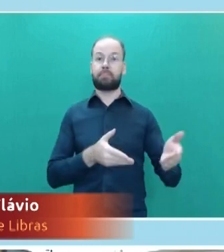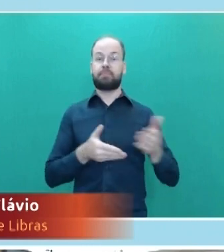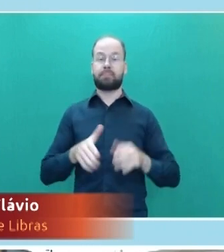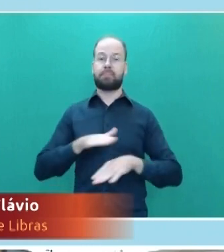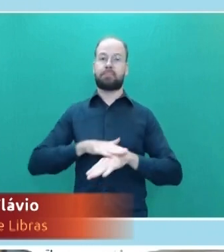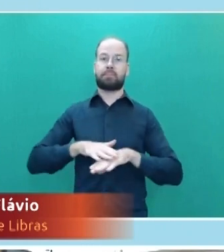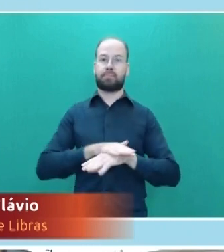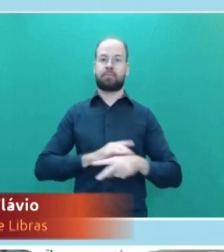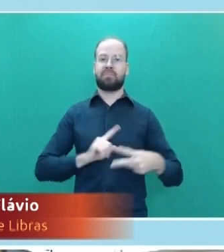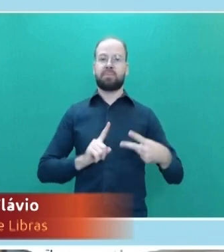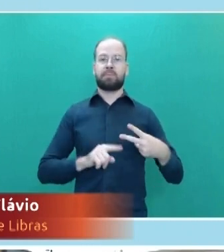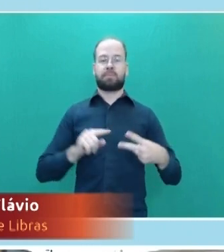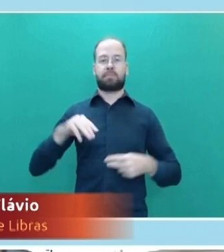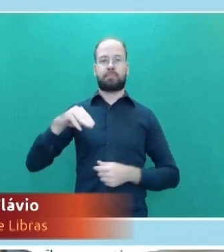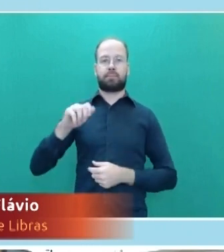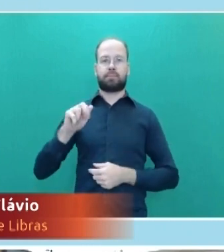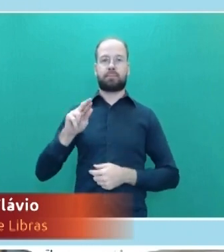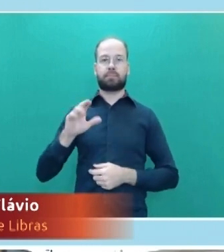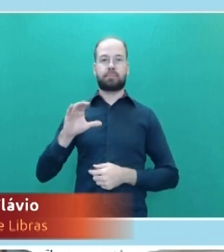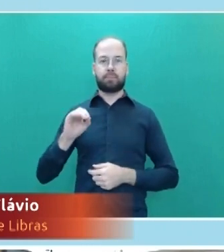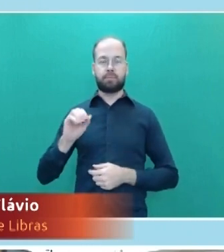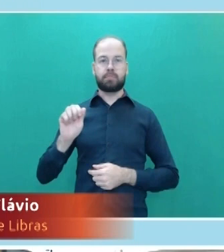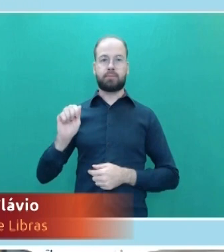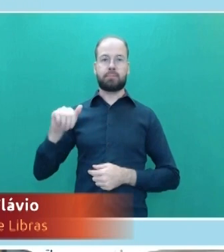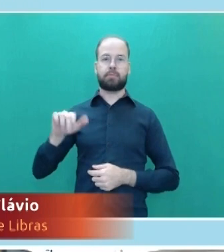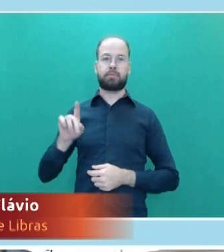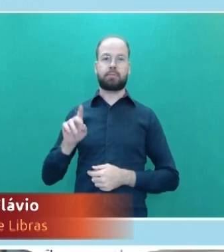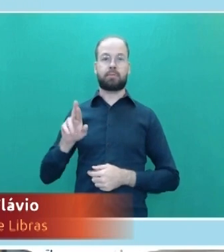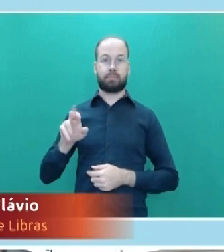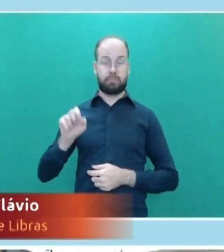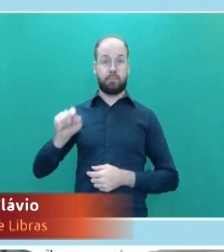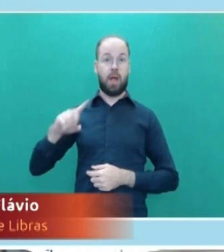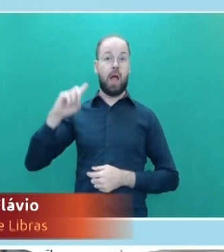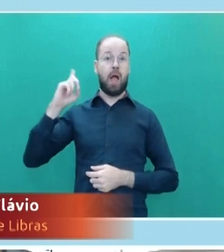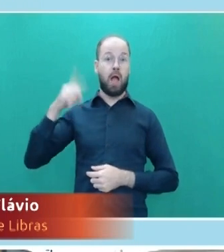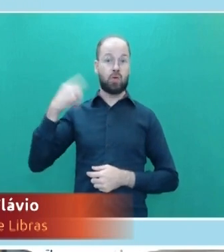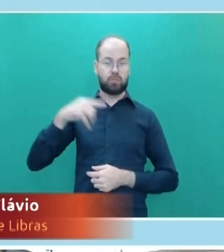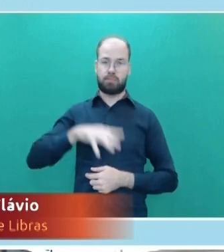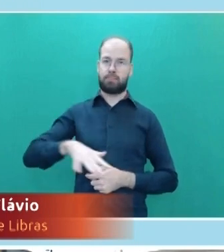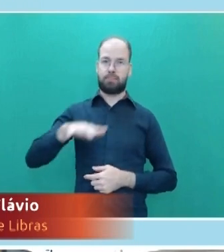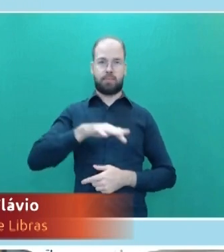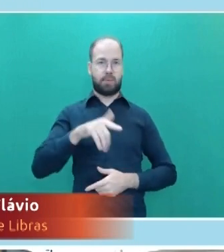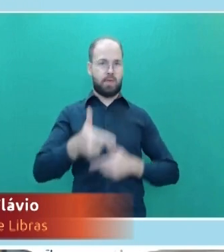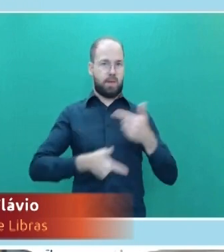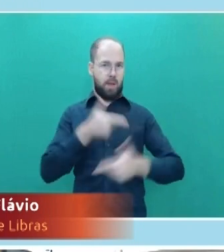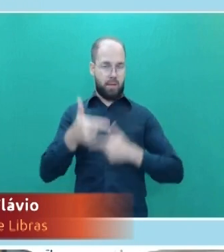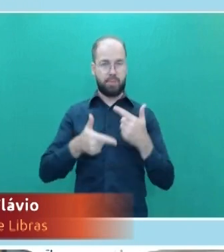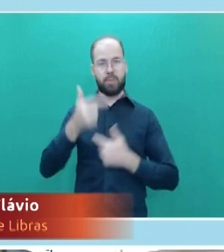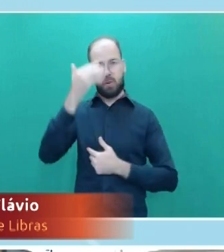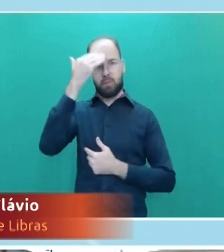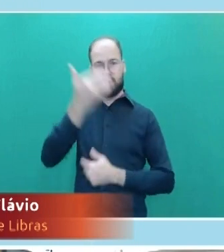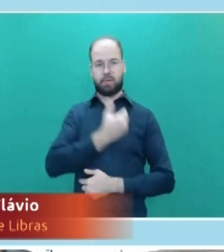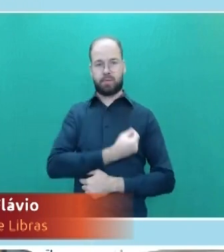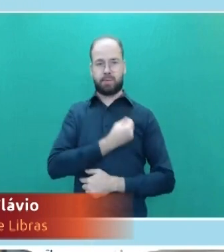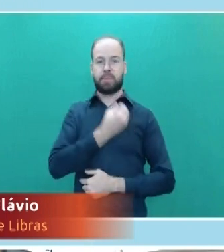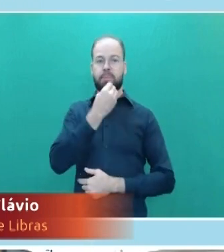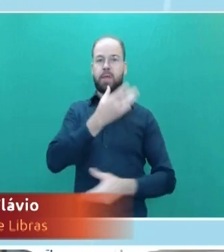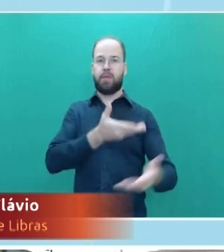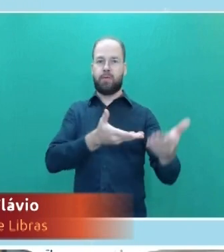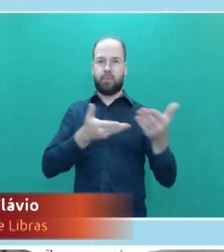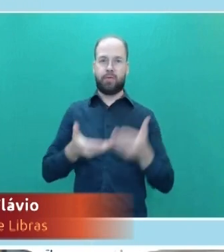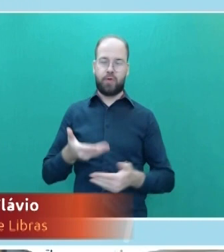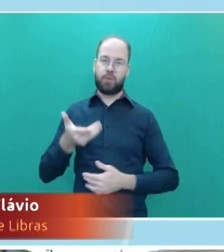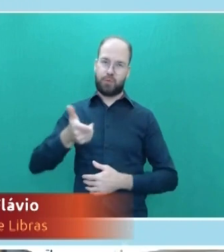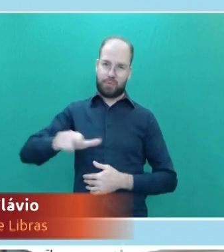Marco André Carvalho, que é advogado trabalhista. Também muito obrigada pela sua presença, Marco, seja bem-vindo novamente. Muito